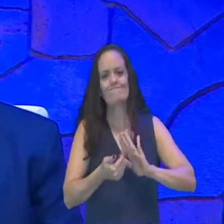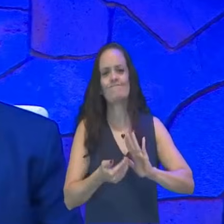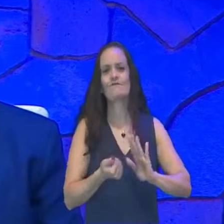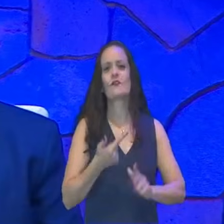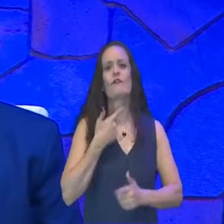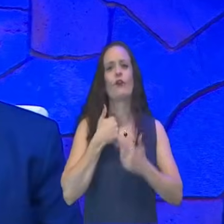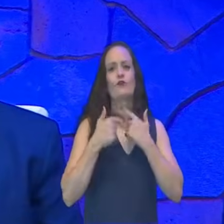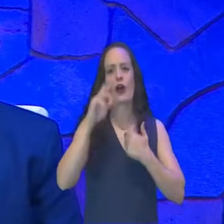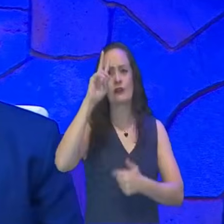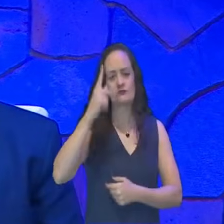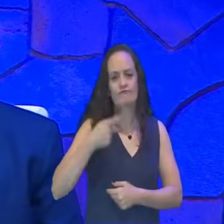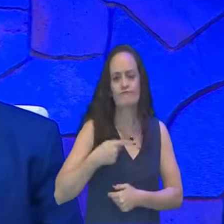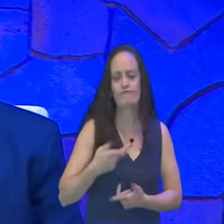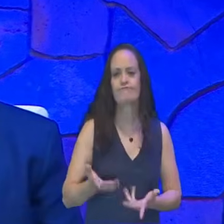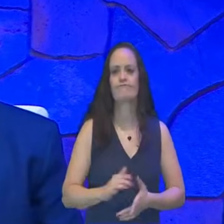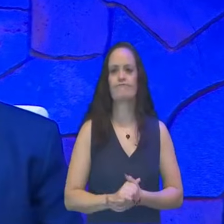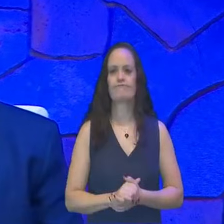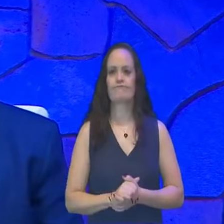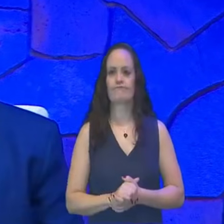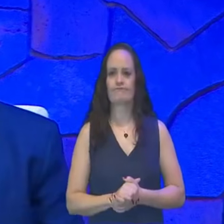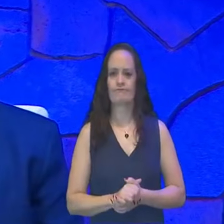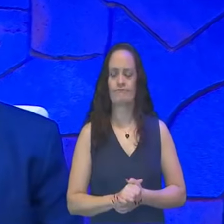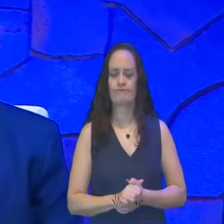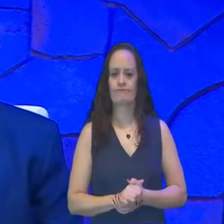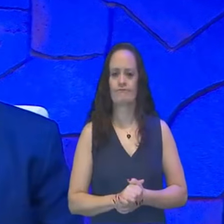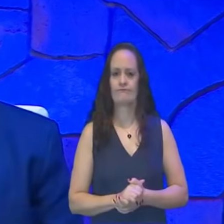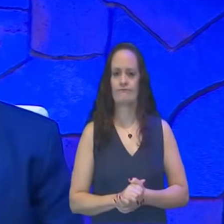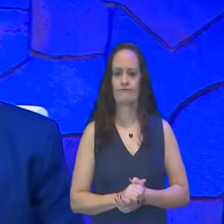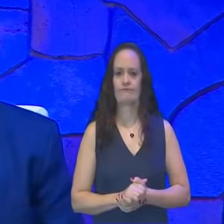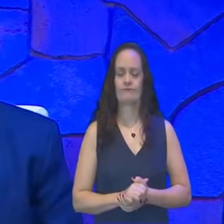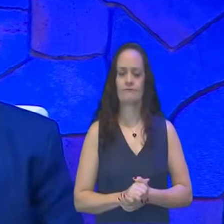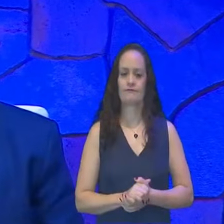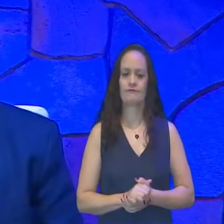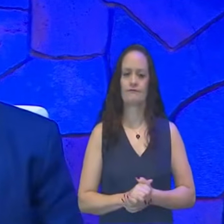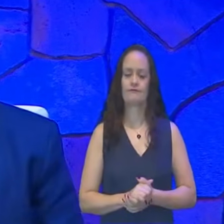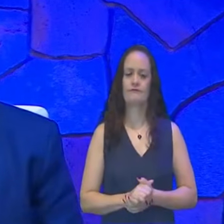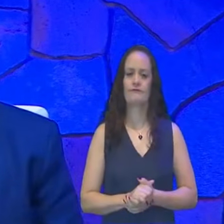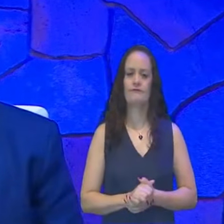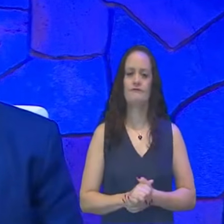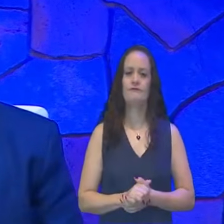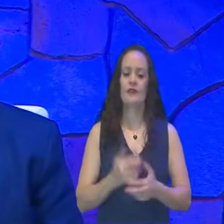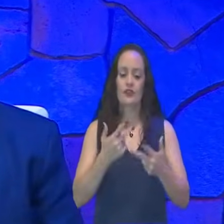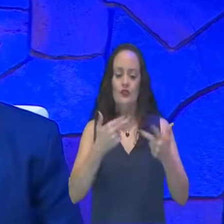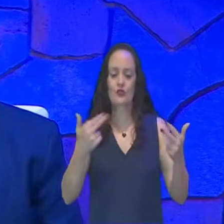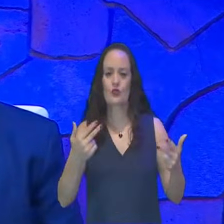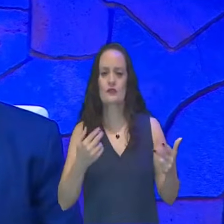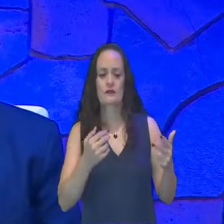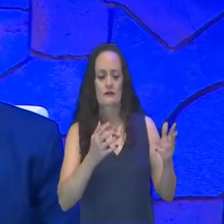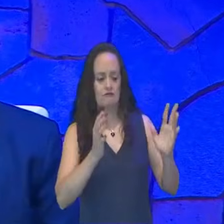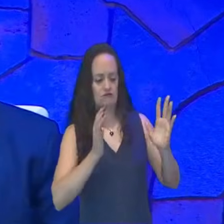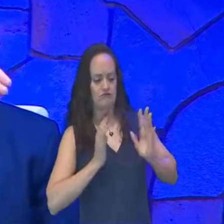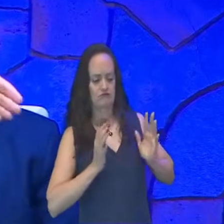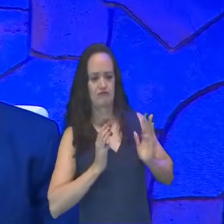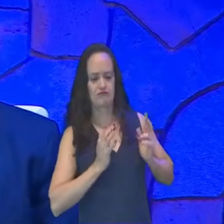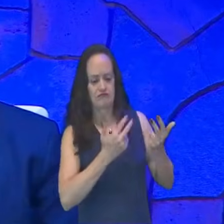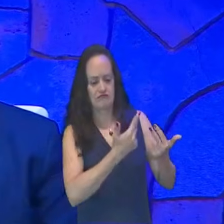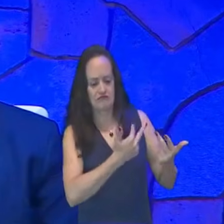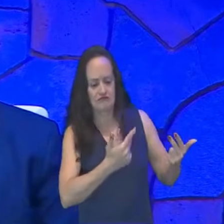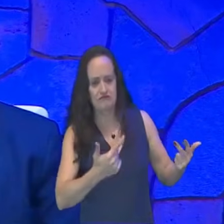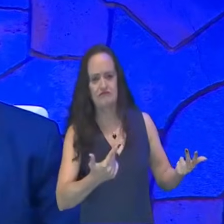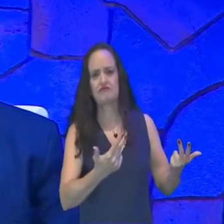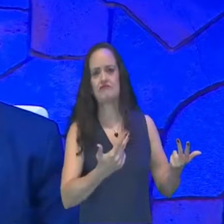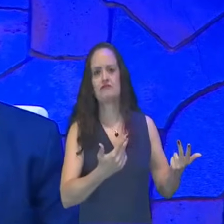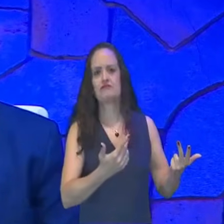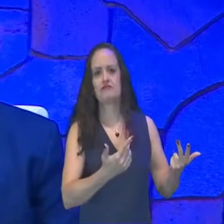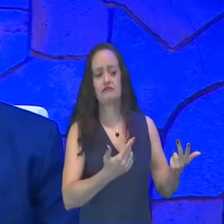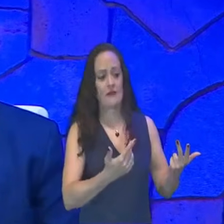vontades, das nossas afeições pessoais, dos bens terrenos que se passam, podem